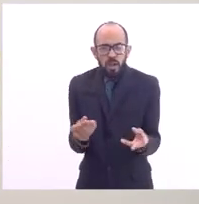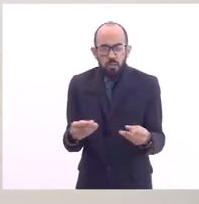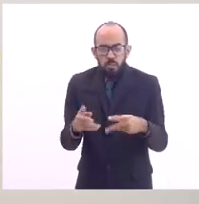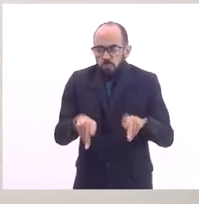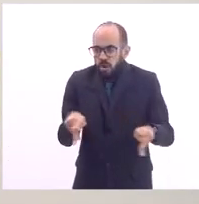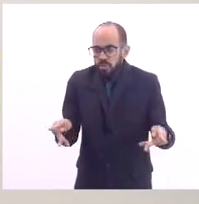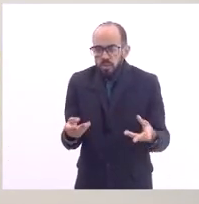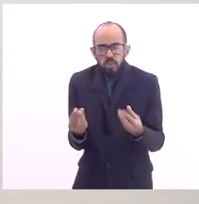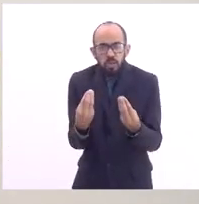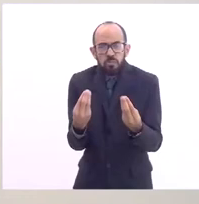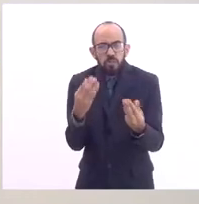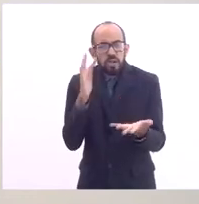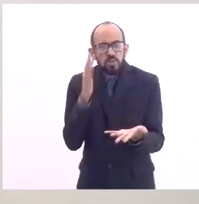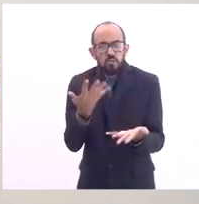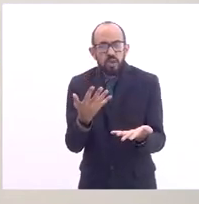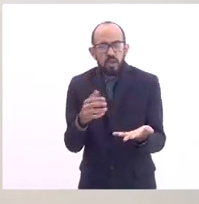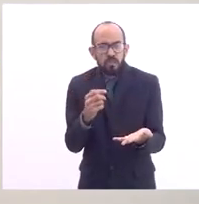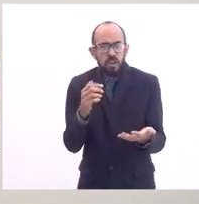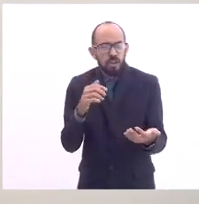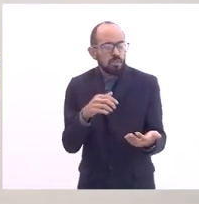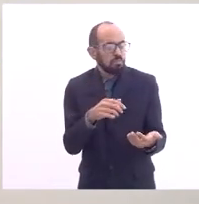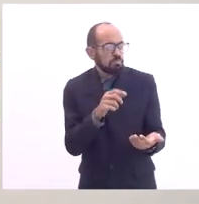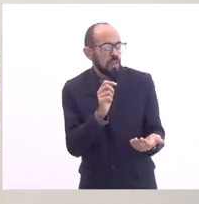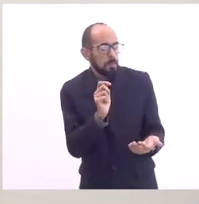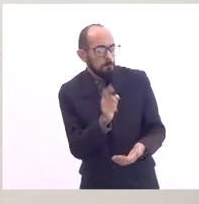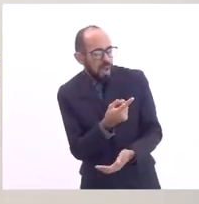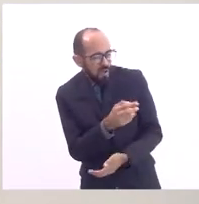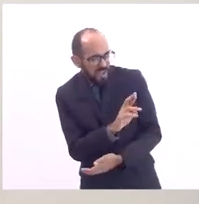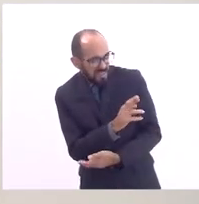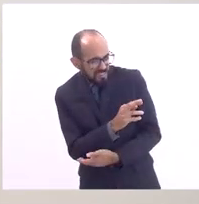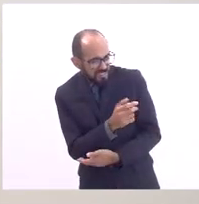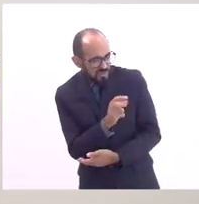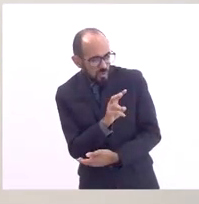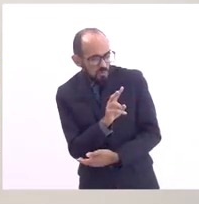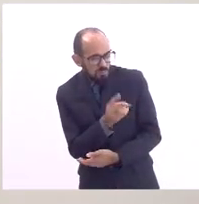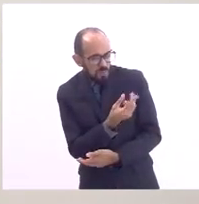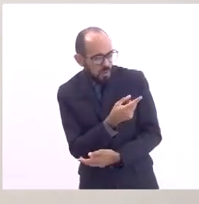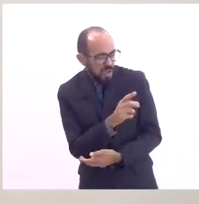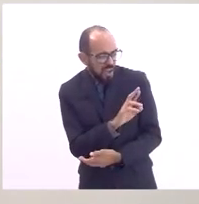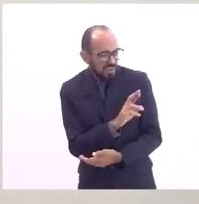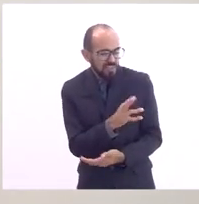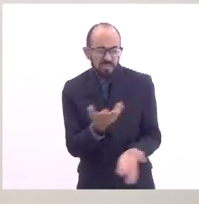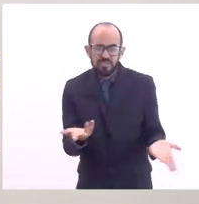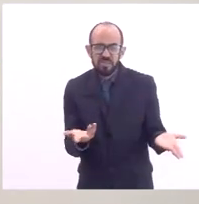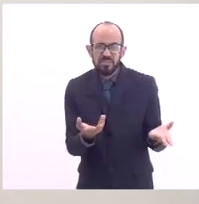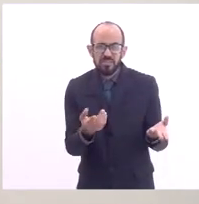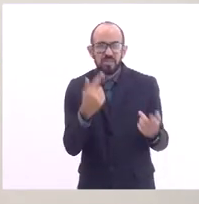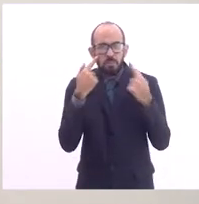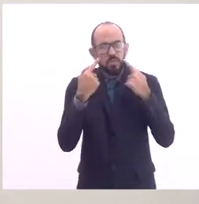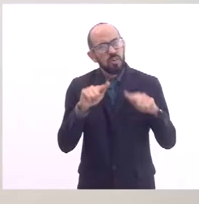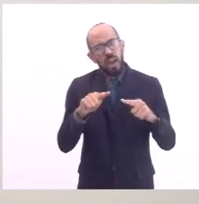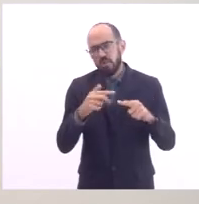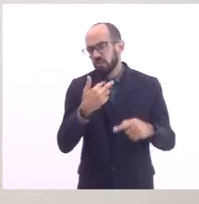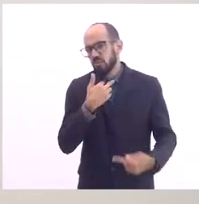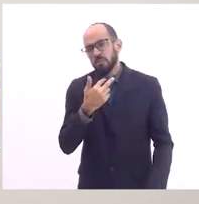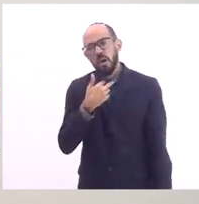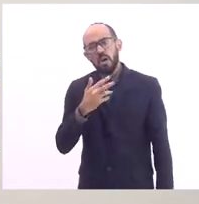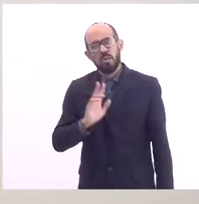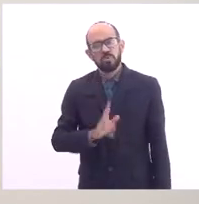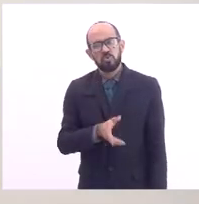que eu vou pagar uma conta de 2.000? Como é que eu vou pagar a conta de 1.000? É isso, isso é gravíssimo. Isso não pode continuar,